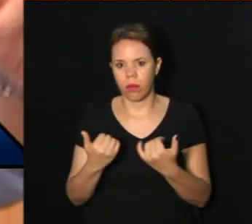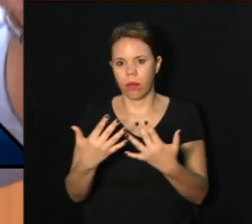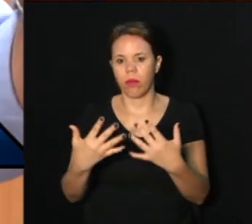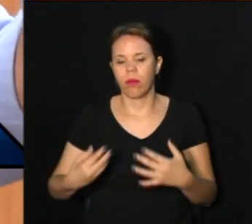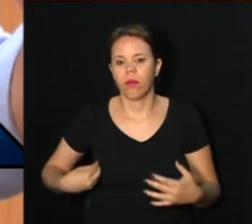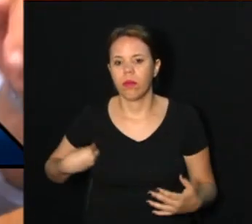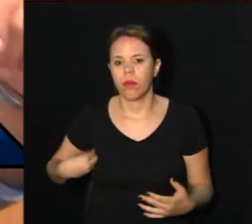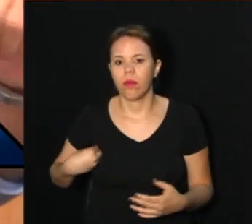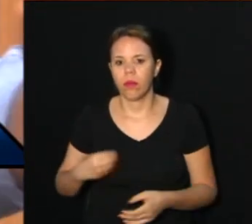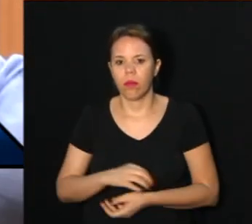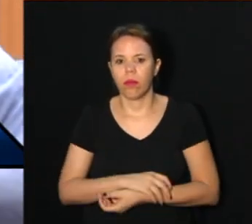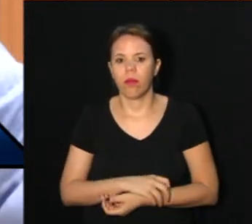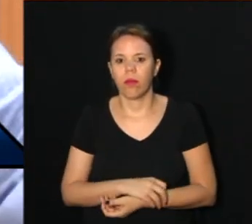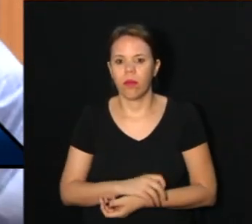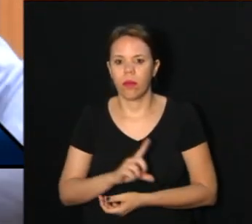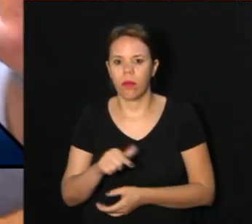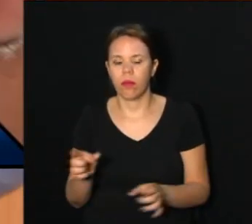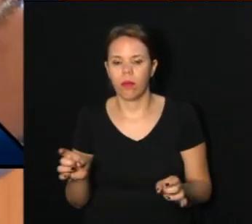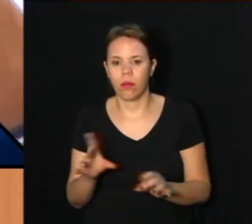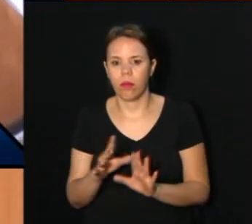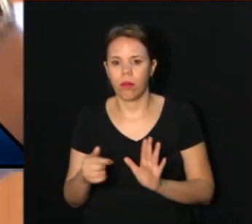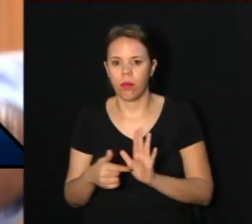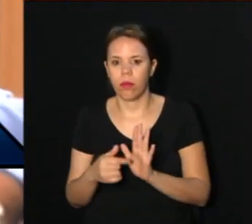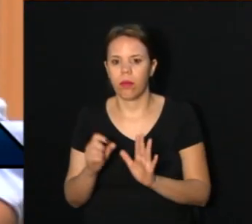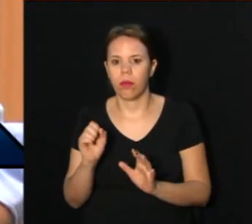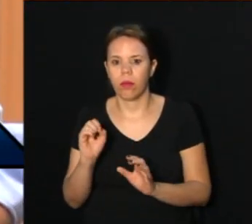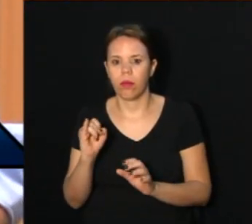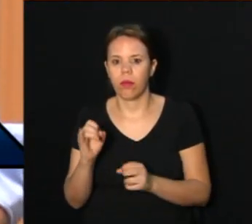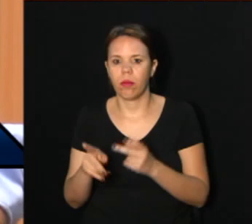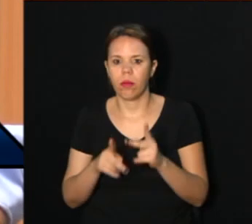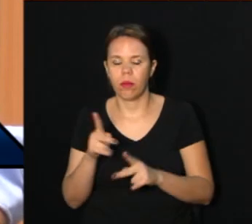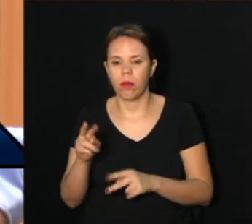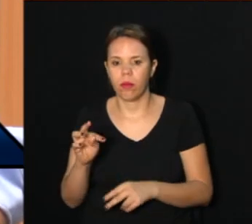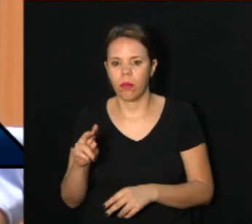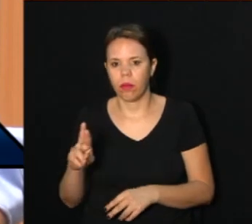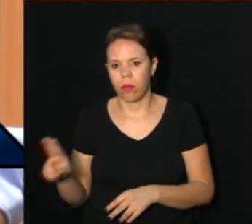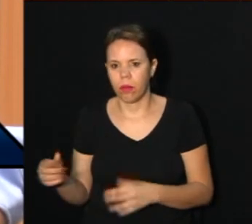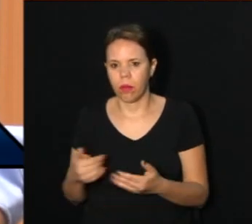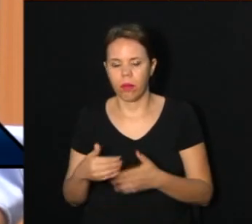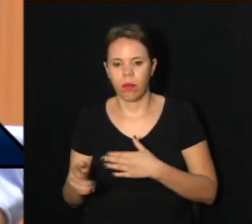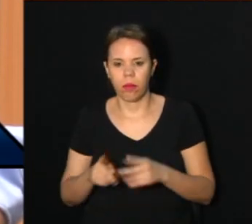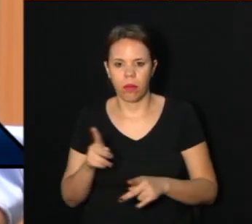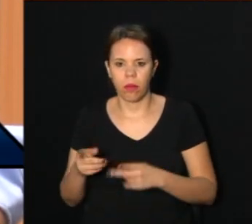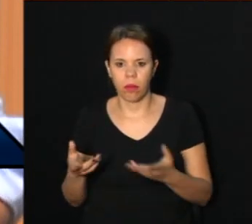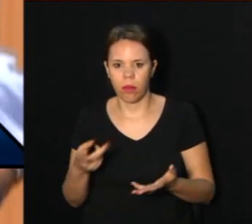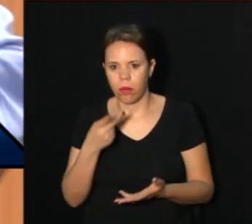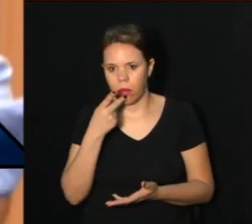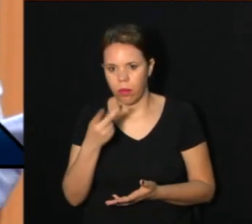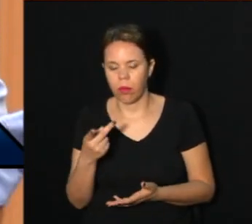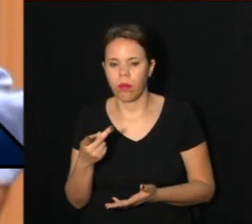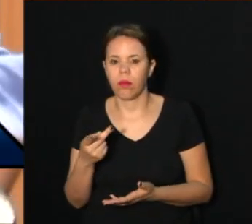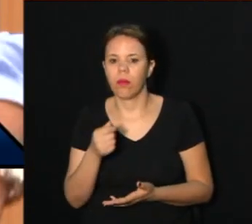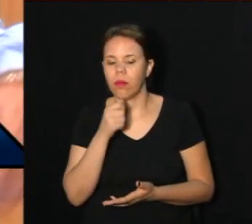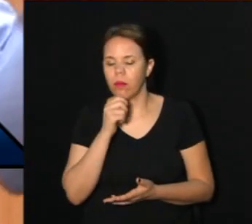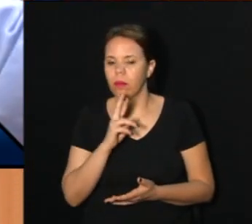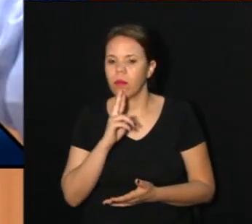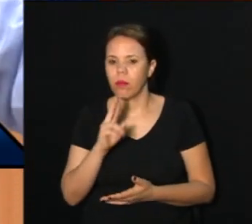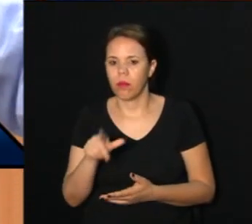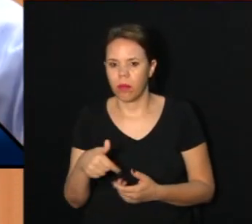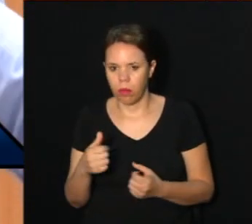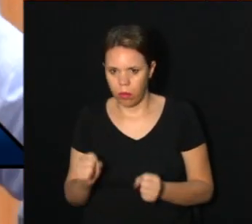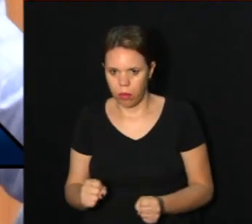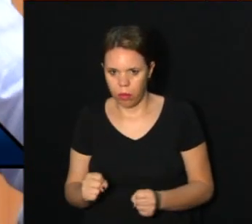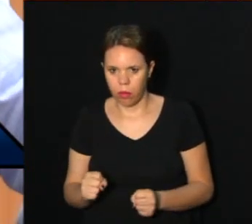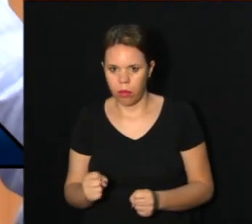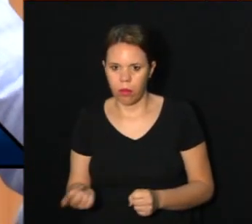presente. Então, logo termine a exposição, caso o Tadeu ou qualquer um que não se sinta prestigiado com a resposta,